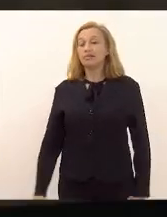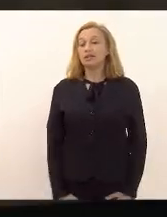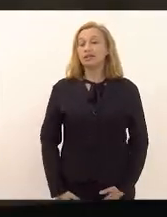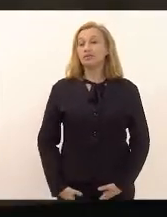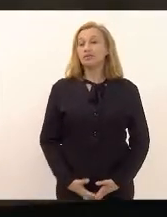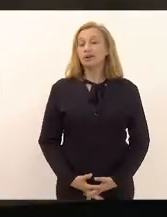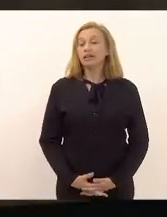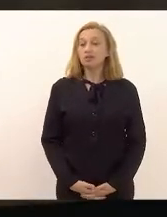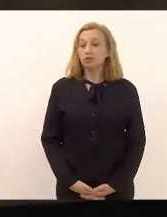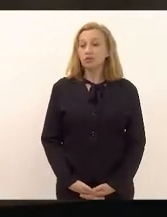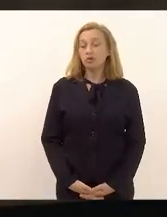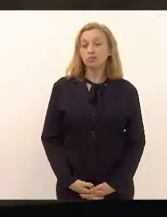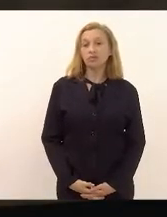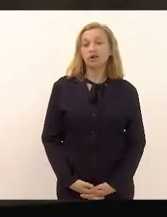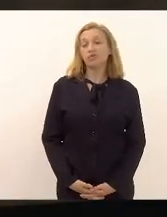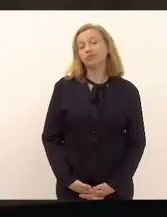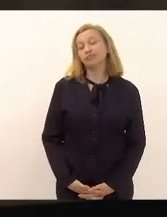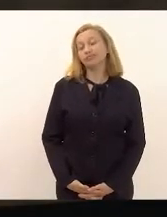Presidente.